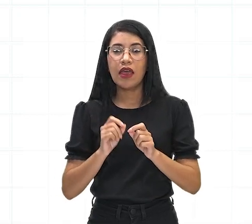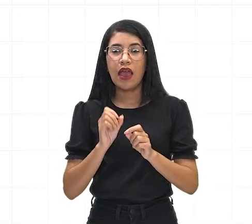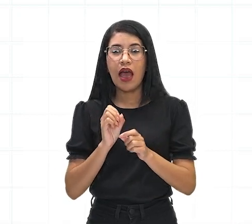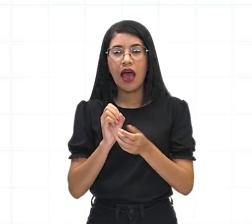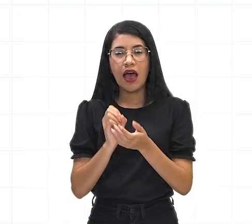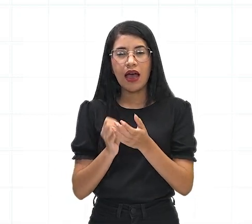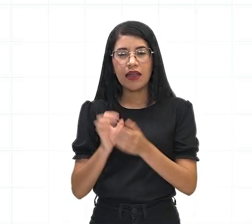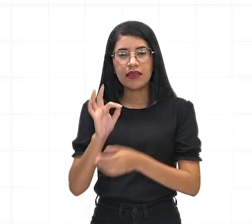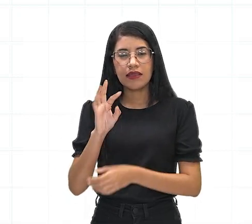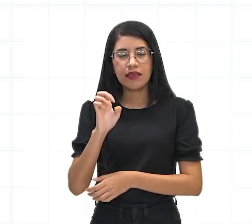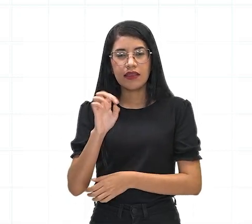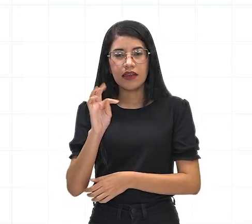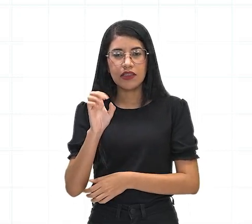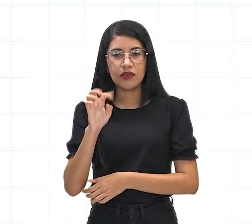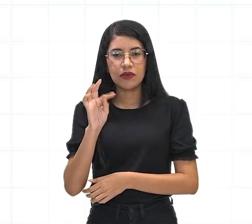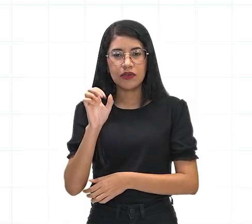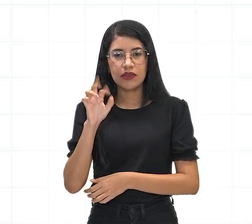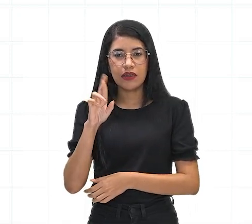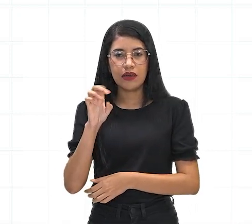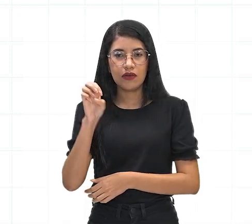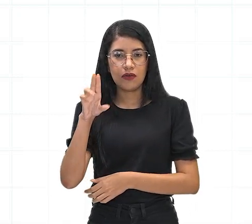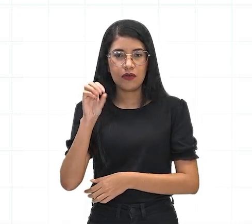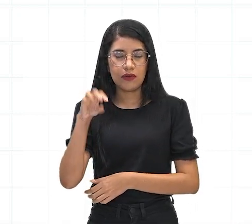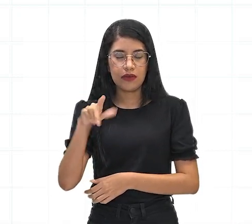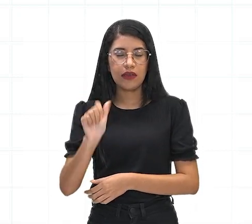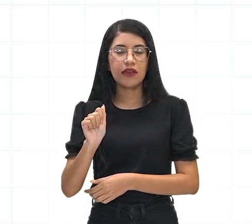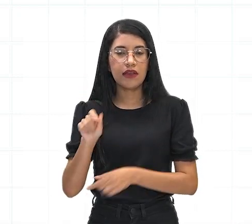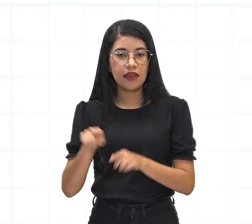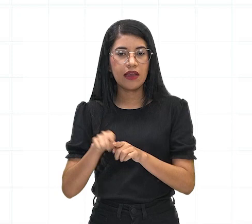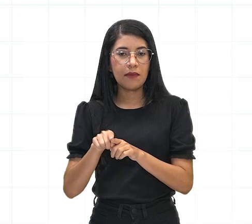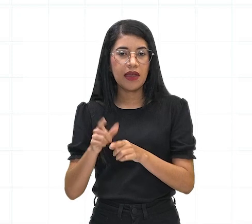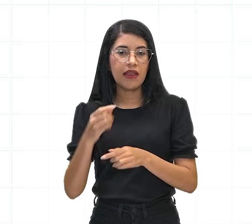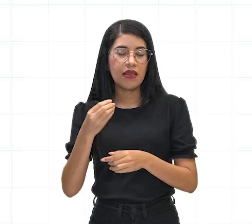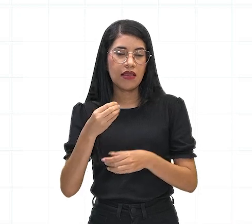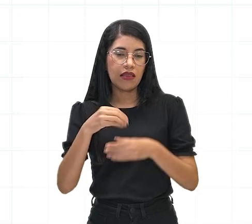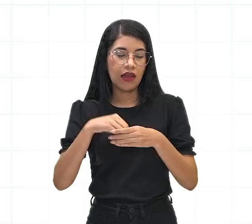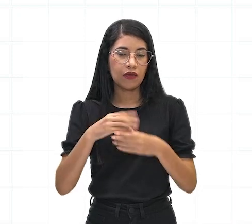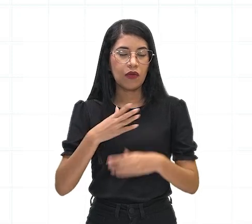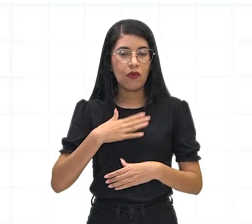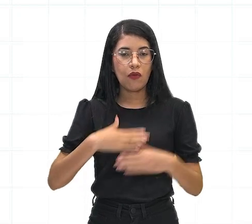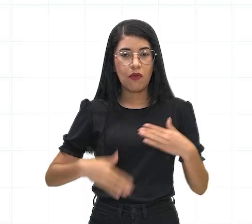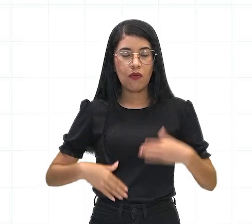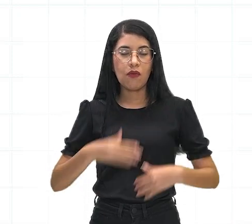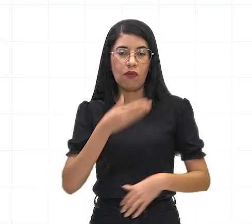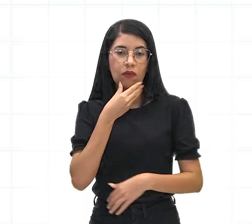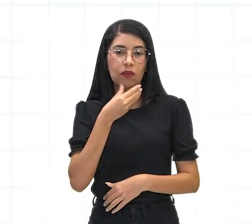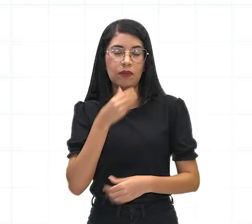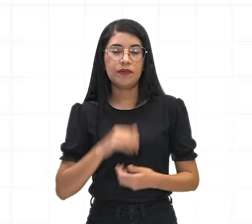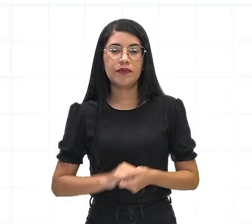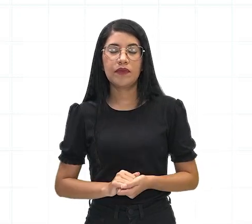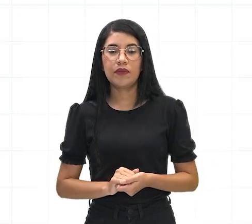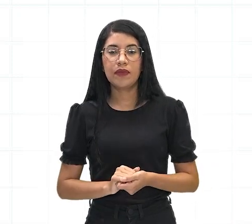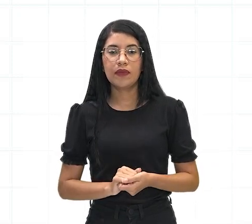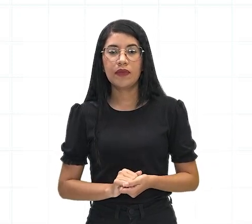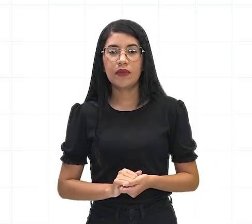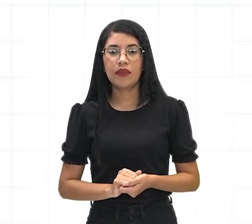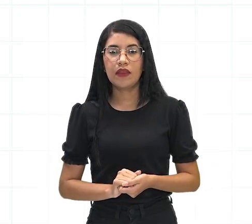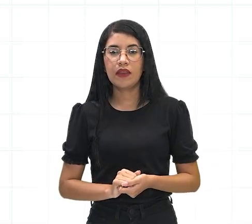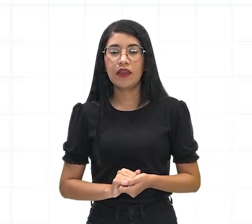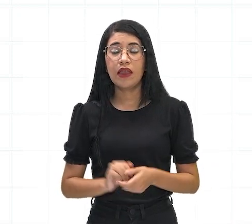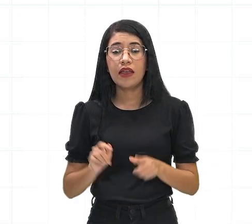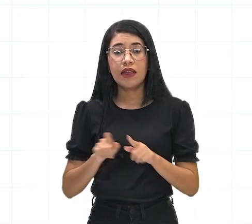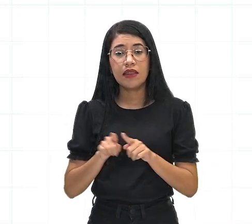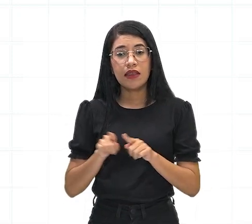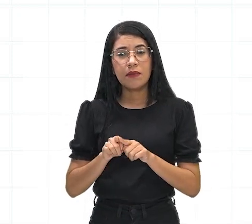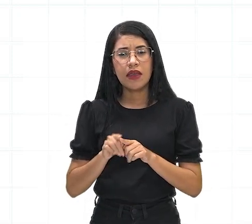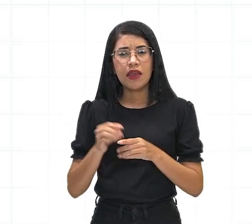secreção da testosterona, que é um hormônio também presente no corpo masculino. E o que esse hormônio aí da